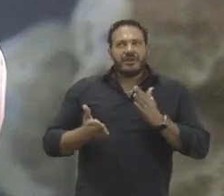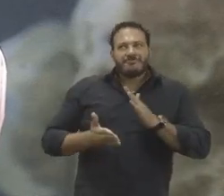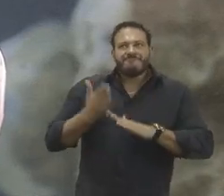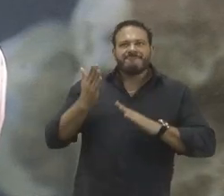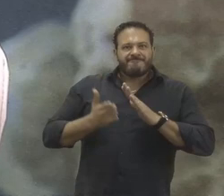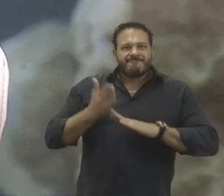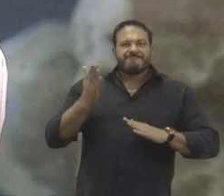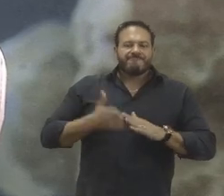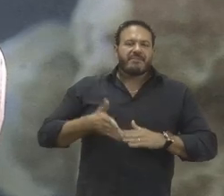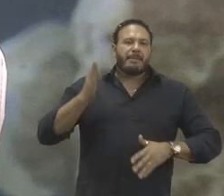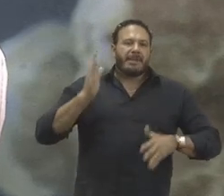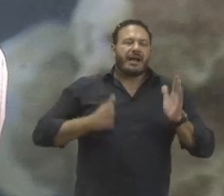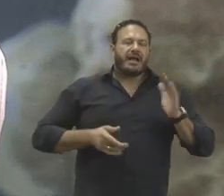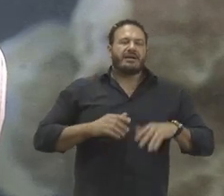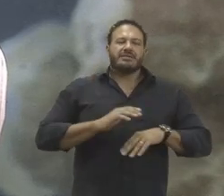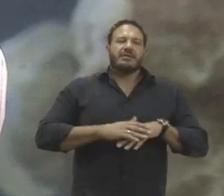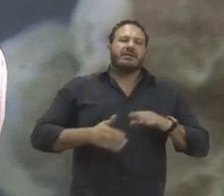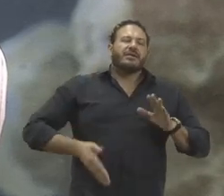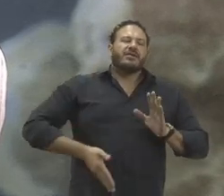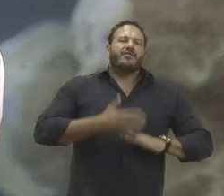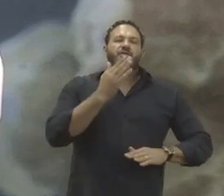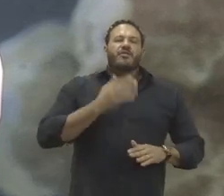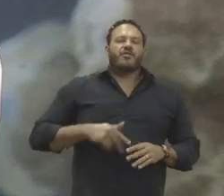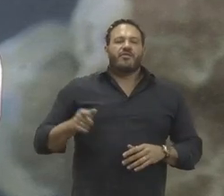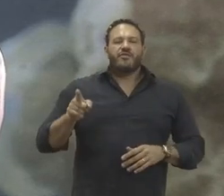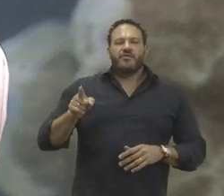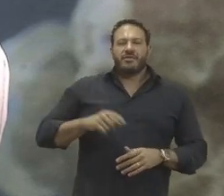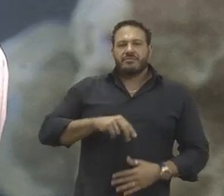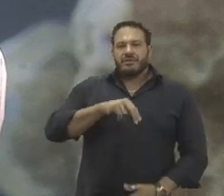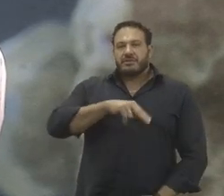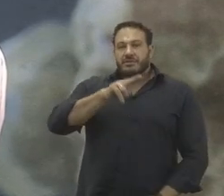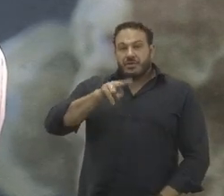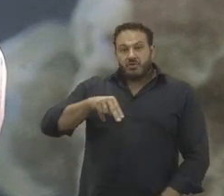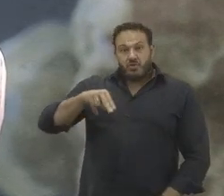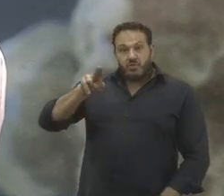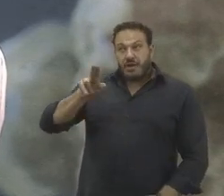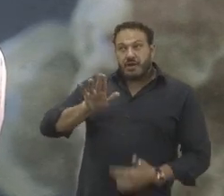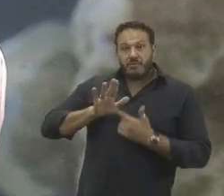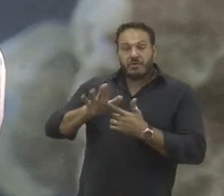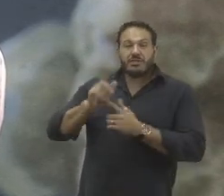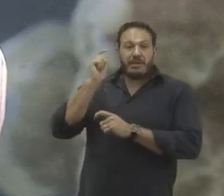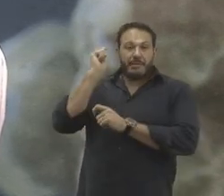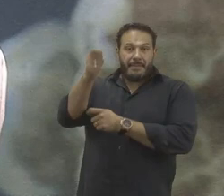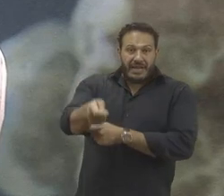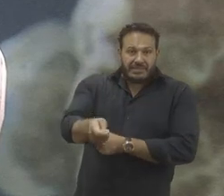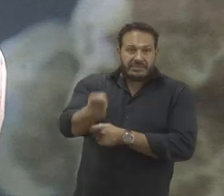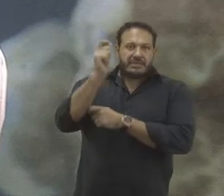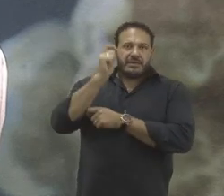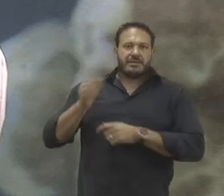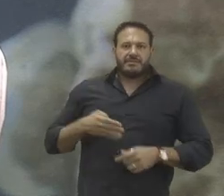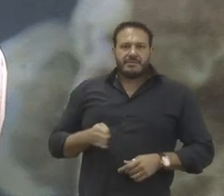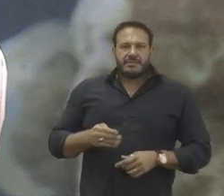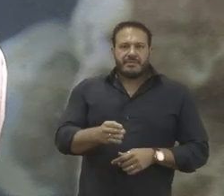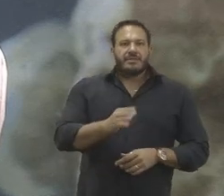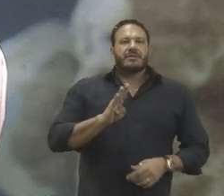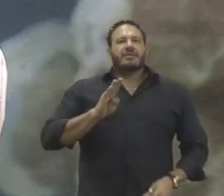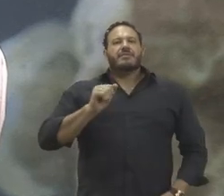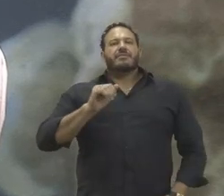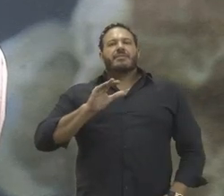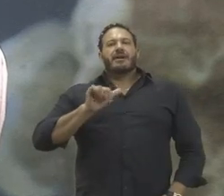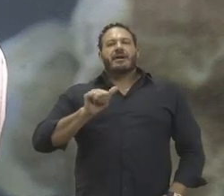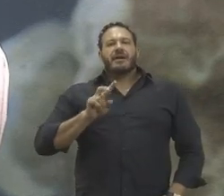literalmente f fos para pra Noruega e mostrar pesca de bacalhau e também